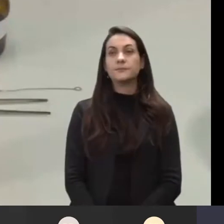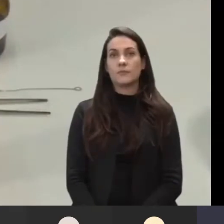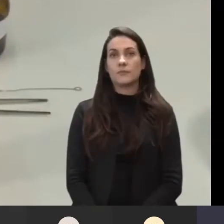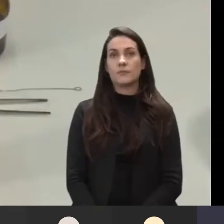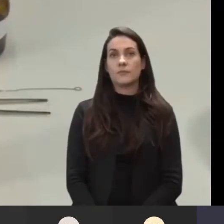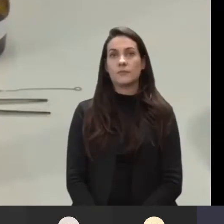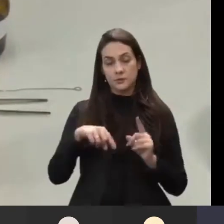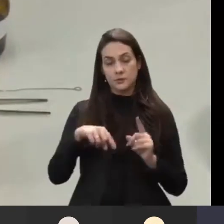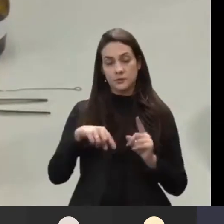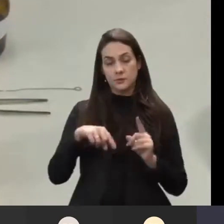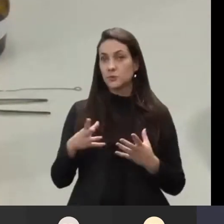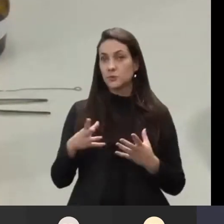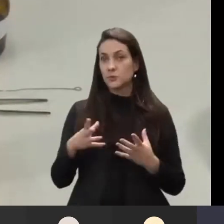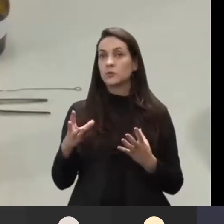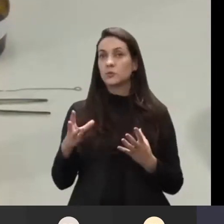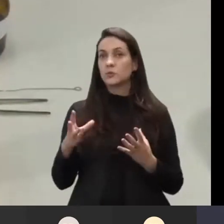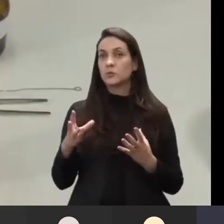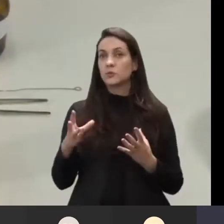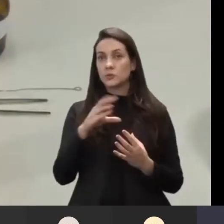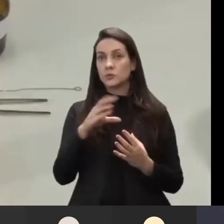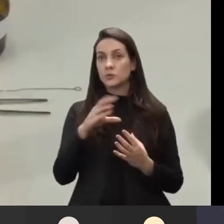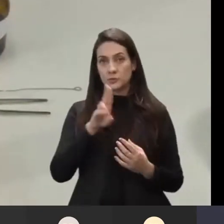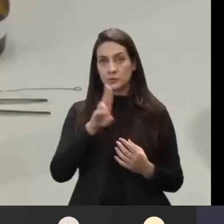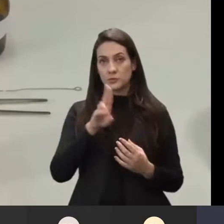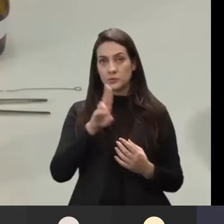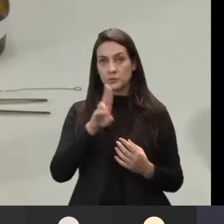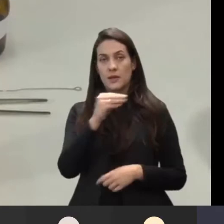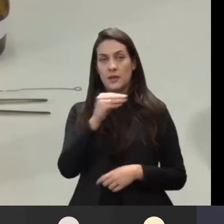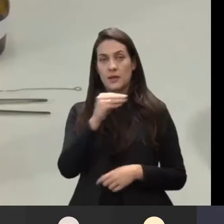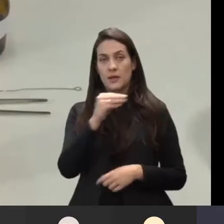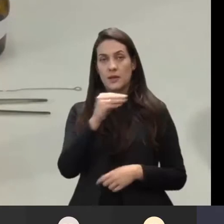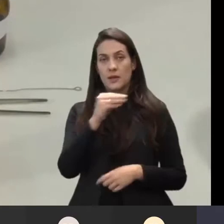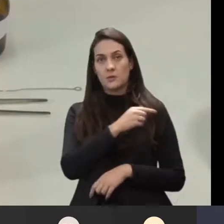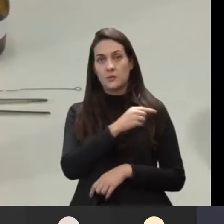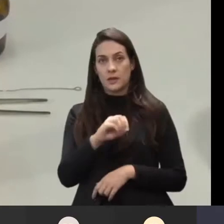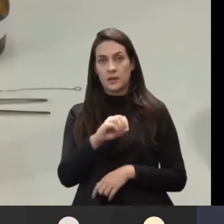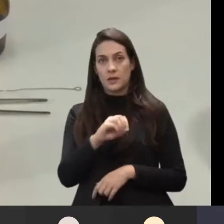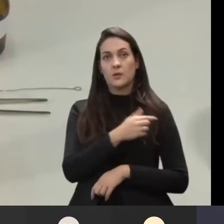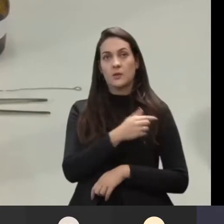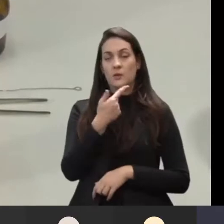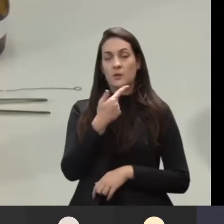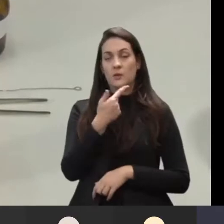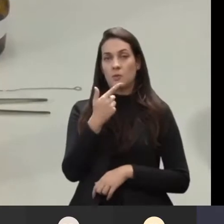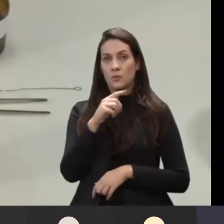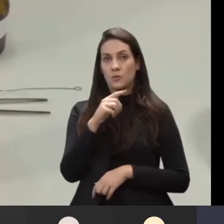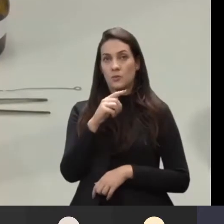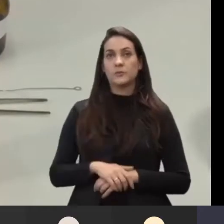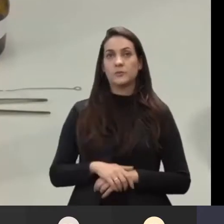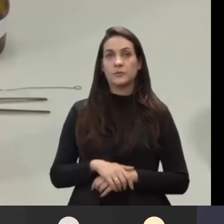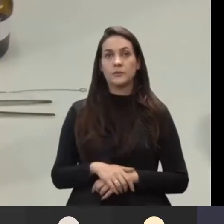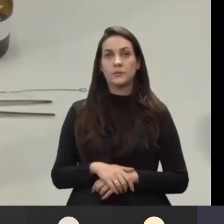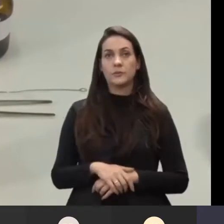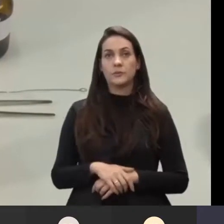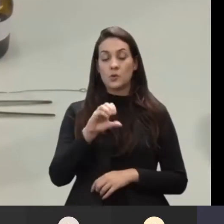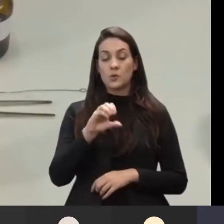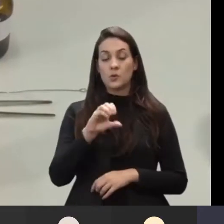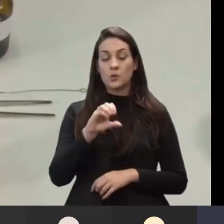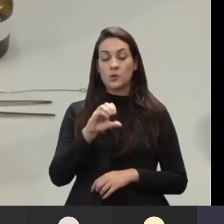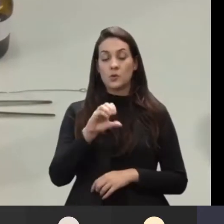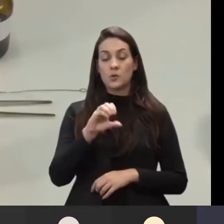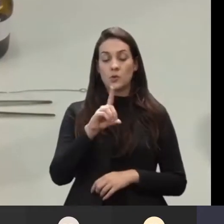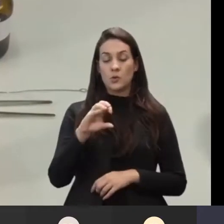todas as soluções que nós vamos utilizar, o álcool 70, o álcool iodado, hipocloreto de sódio,